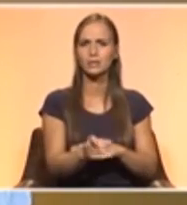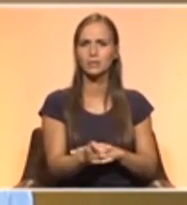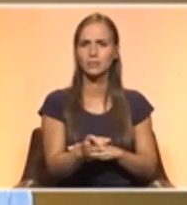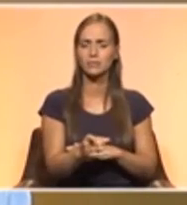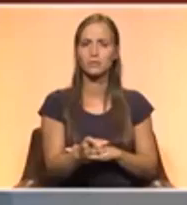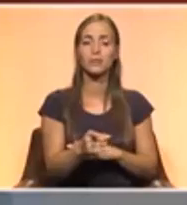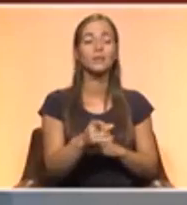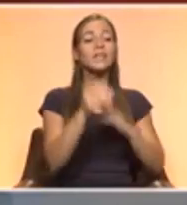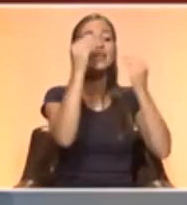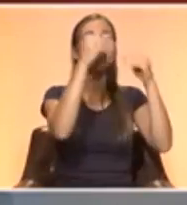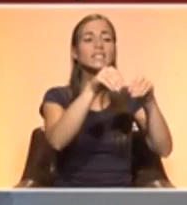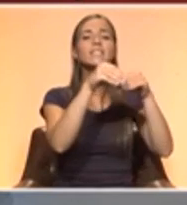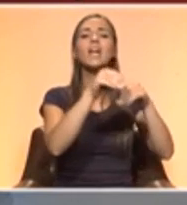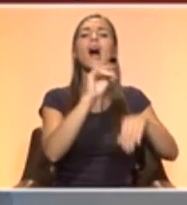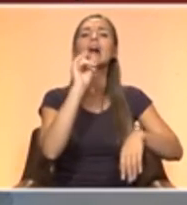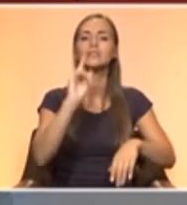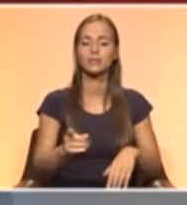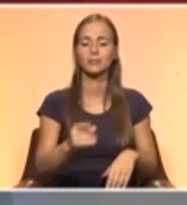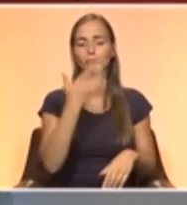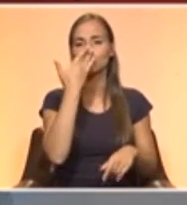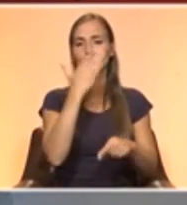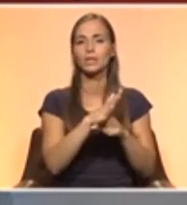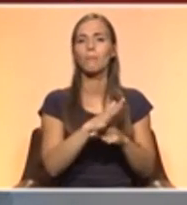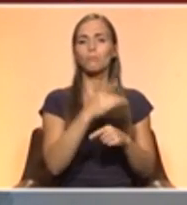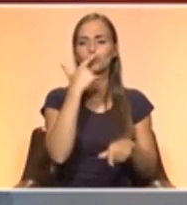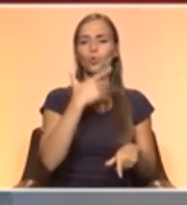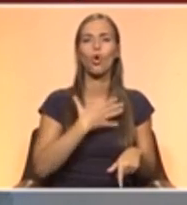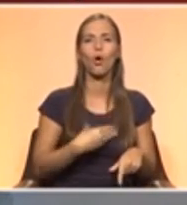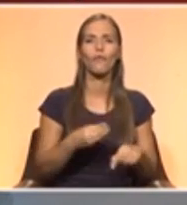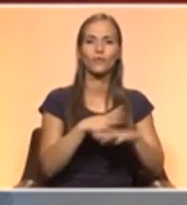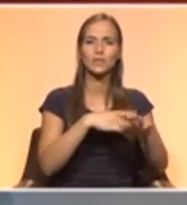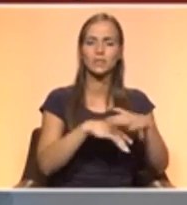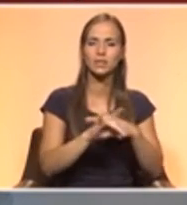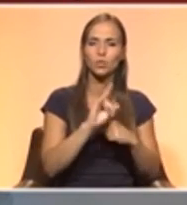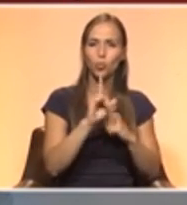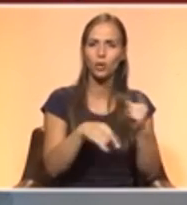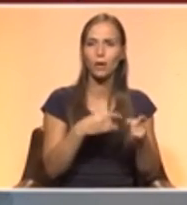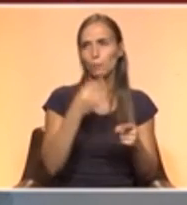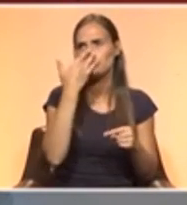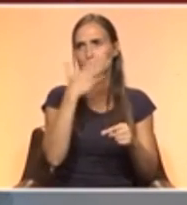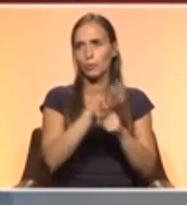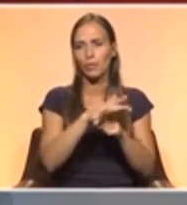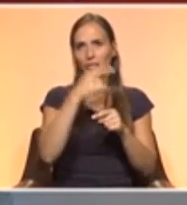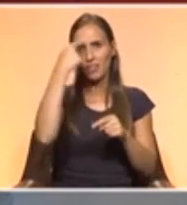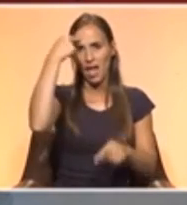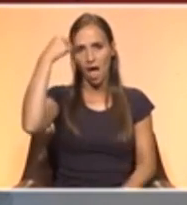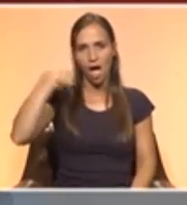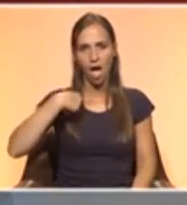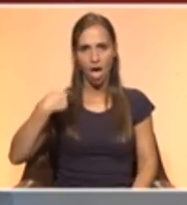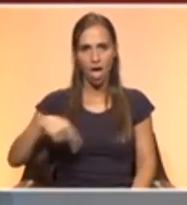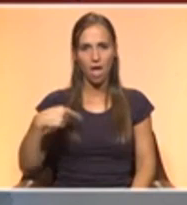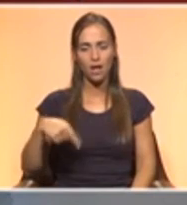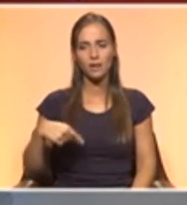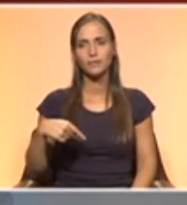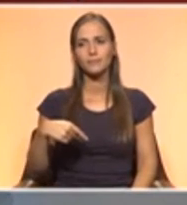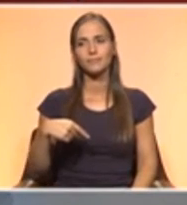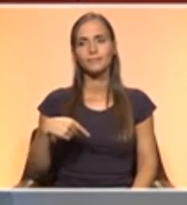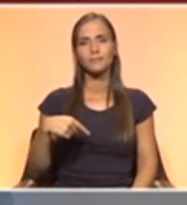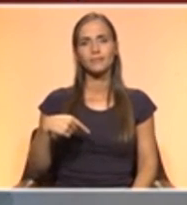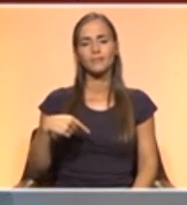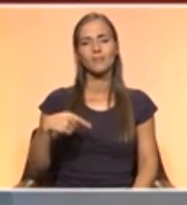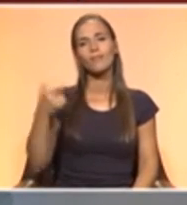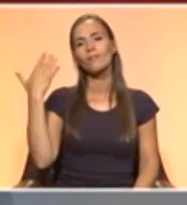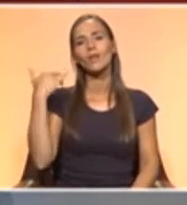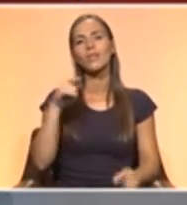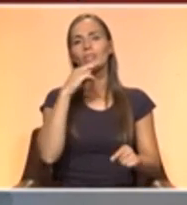o que é que a pessoa deve fazer por exemplo como estava como as várias empresas que que criou portanto tem uma ideia e pode é Como estava a referir H bocadinho portanto as